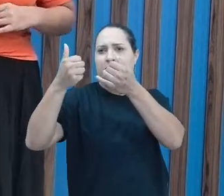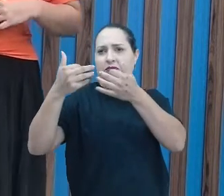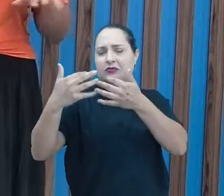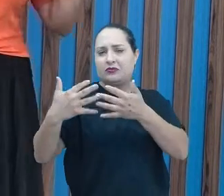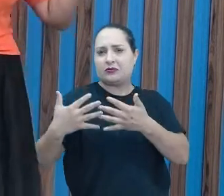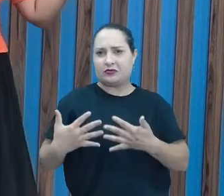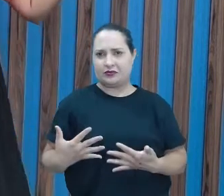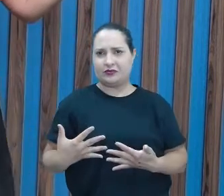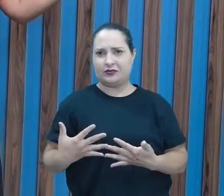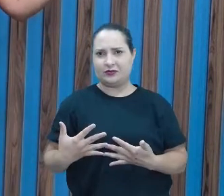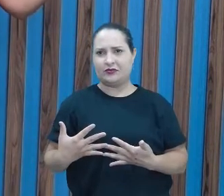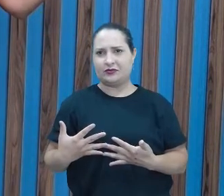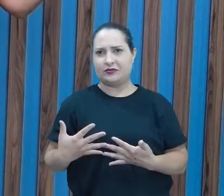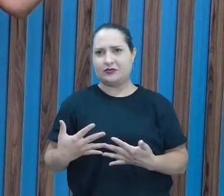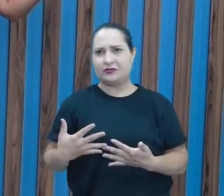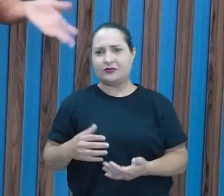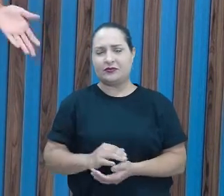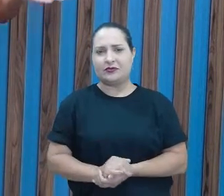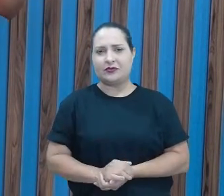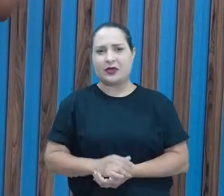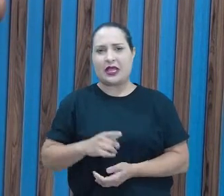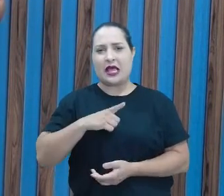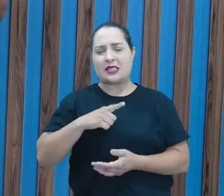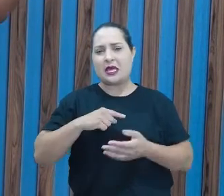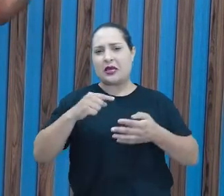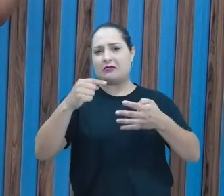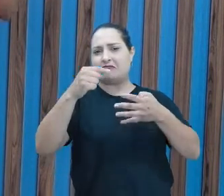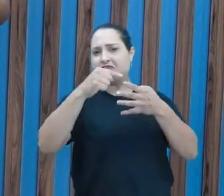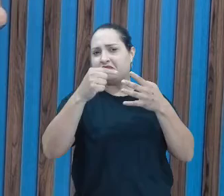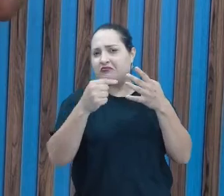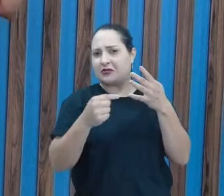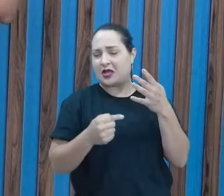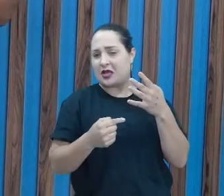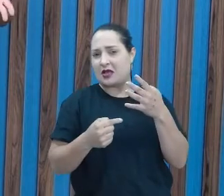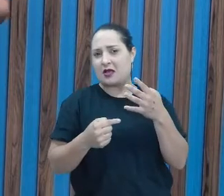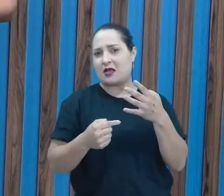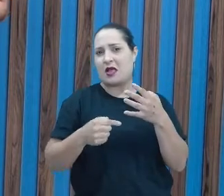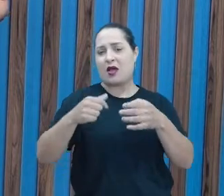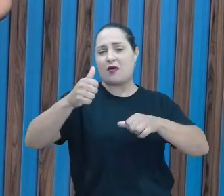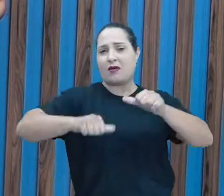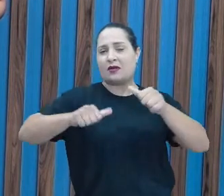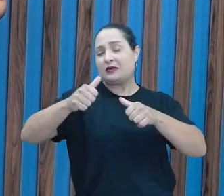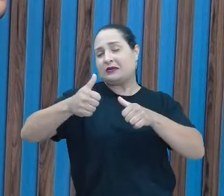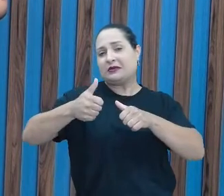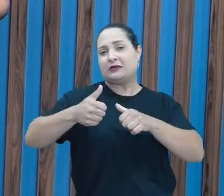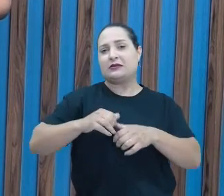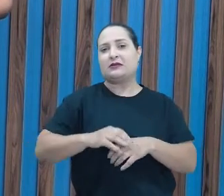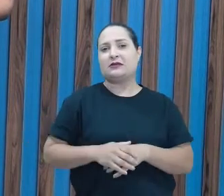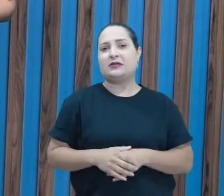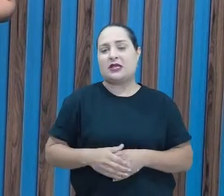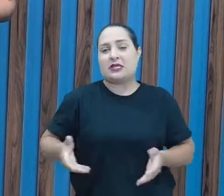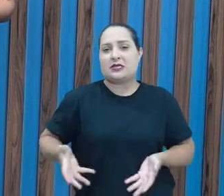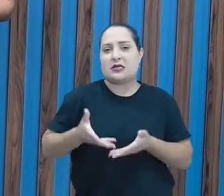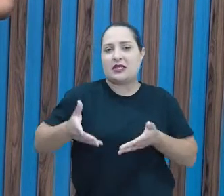as qualidades, né, desse produto e vai incentivar uma venda. Então, aqui a gente tem um anúncio de